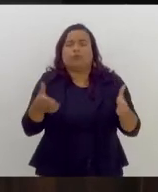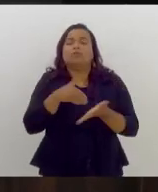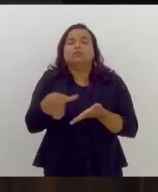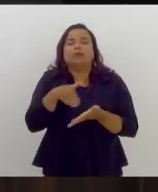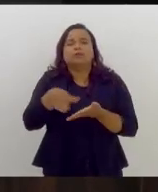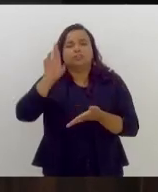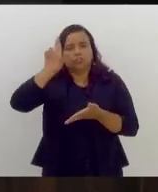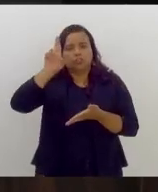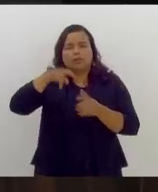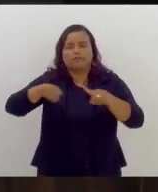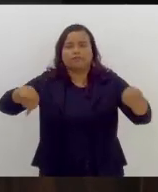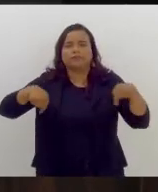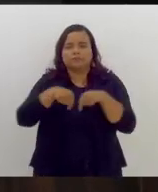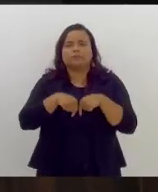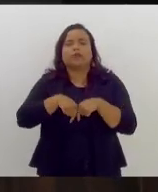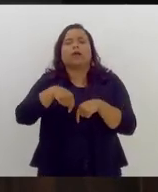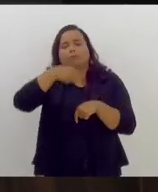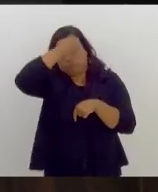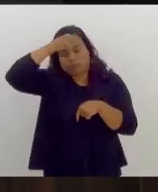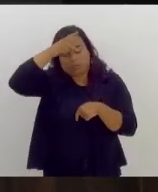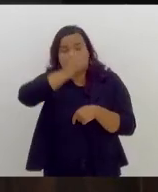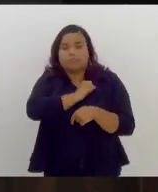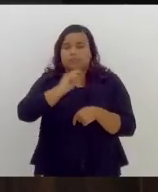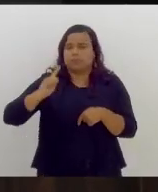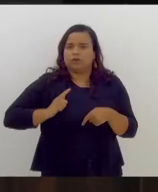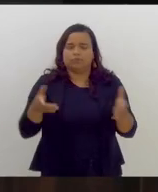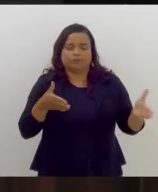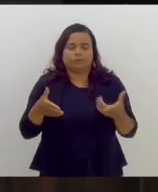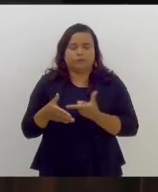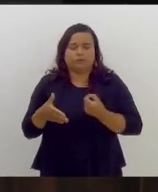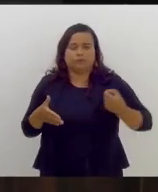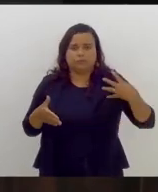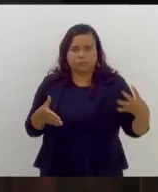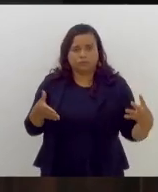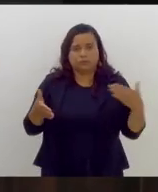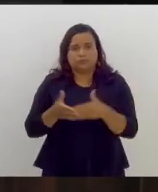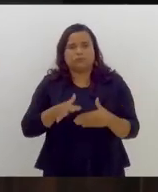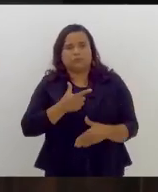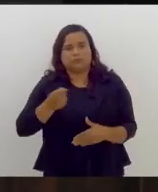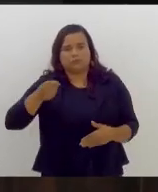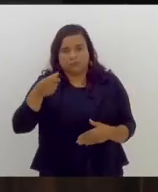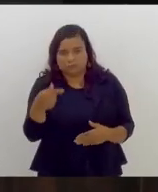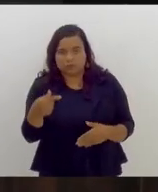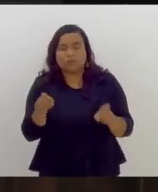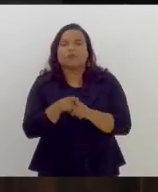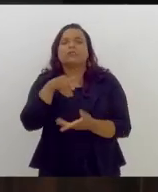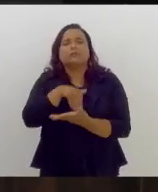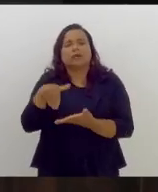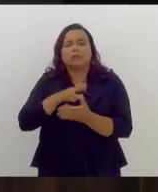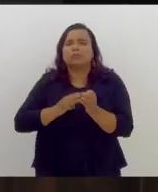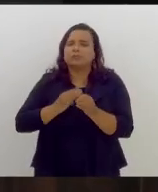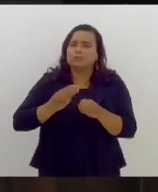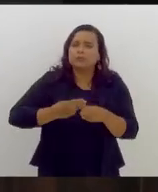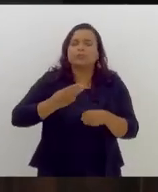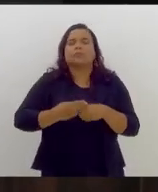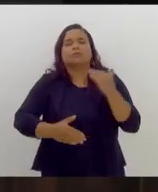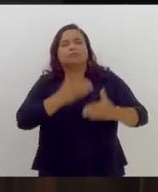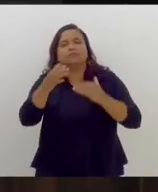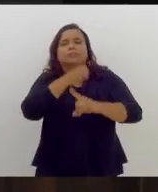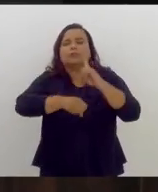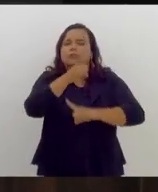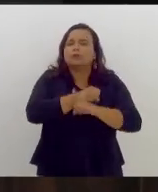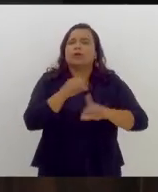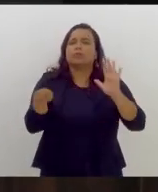gabinete Prefeitura de São Gonçalo, entre 2004 e 2007. Secretário Municipal de Desenvolvimento